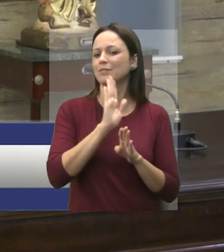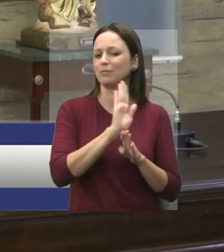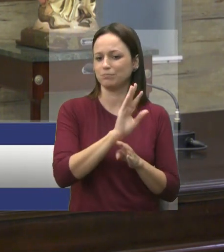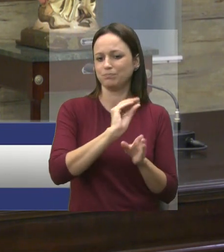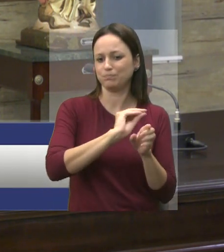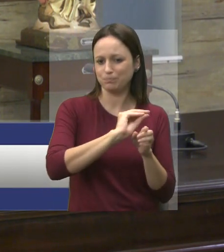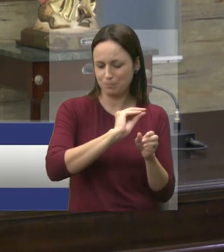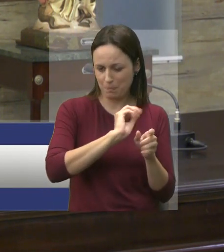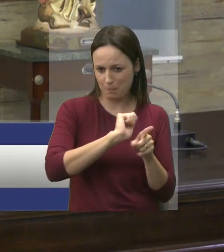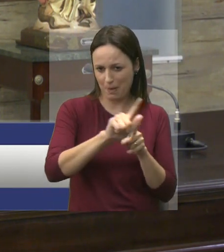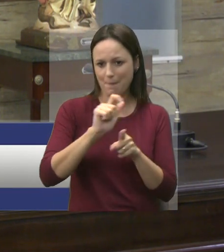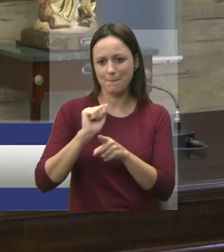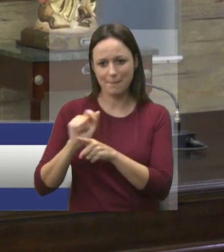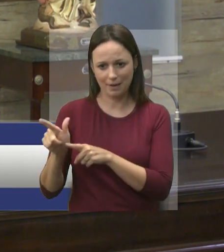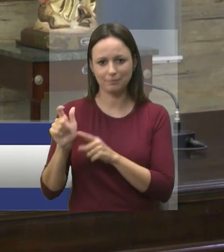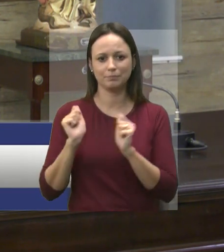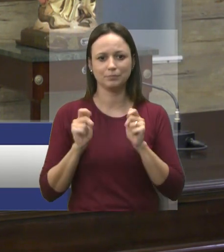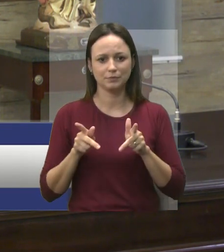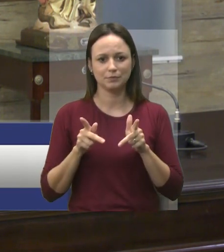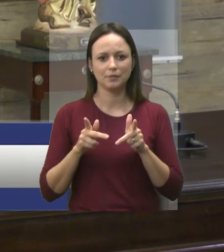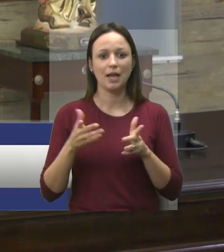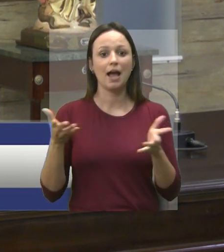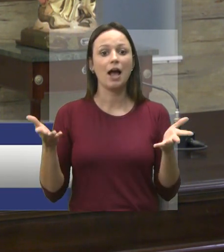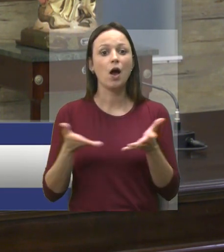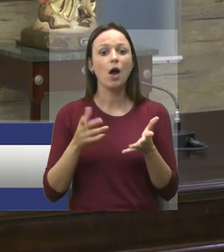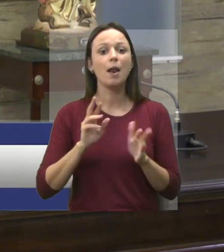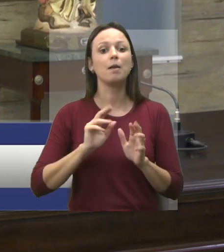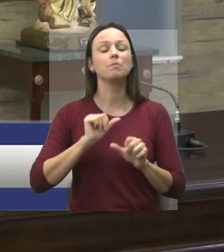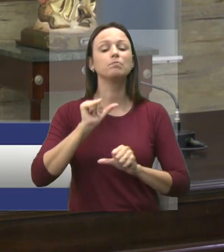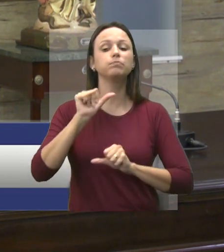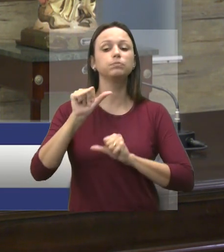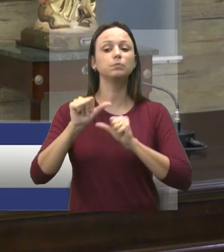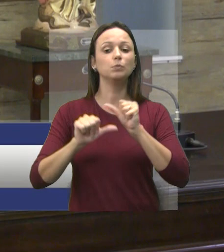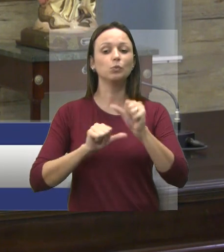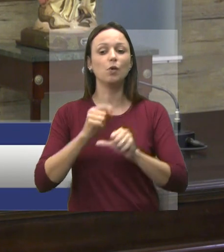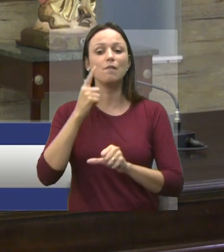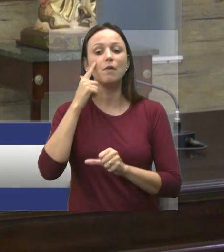uma condição para a concessão da aposentadoria.